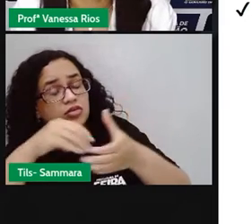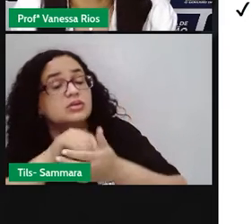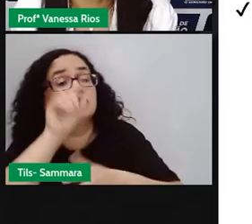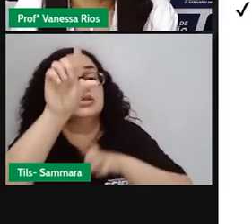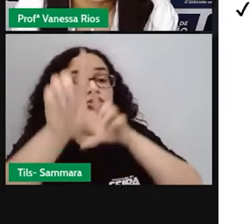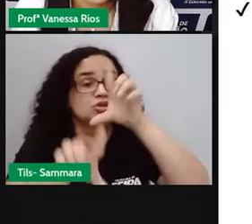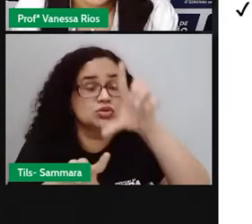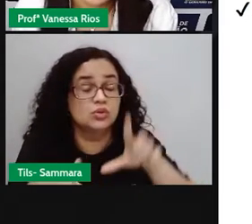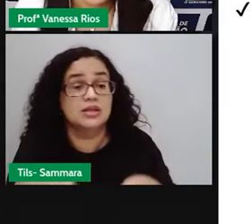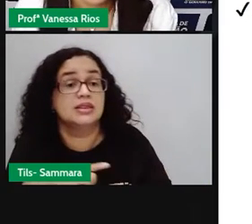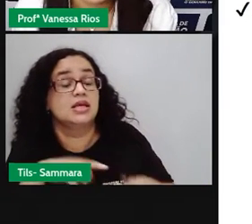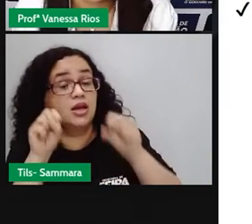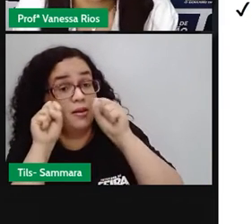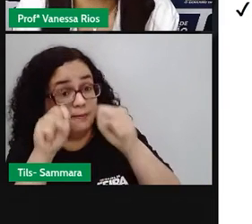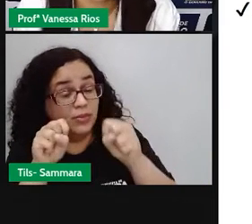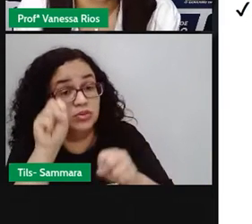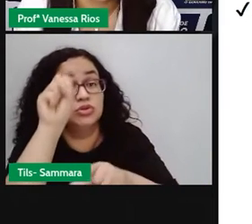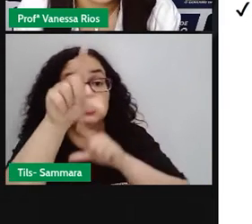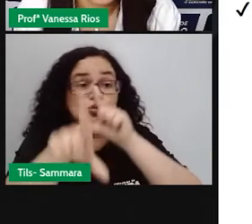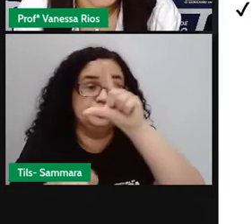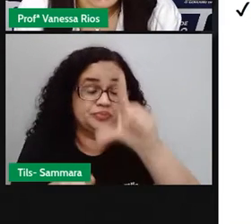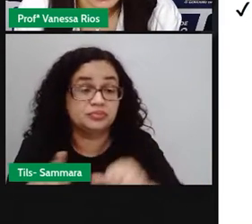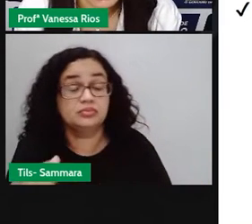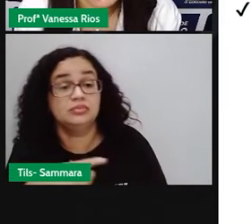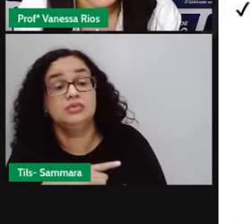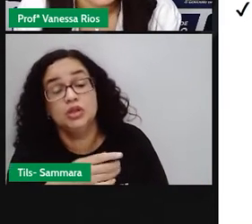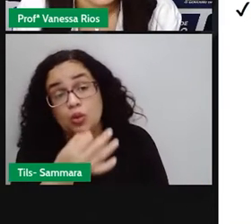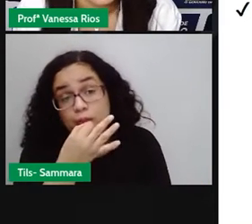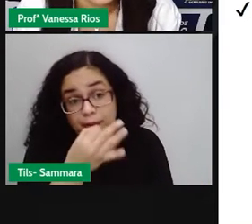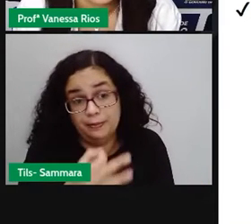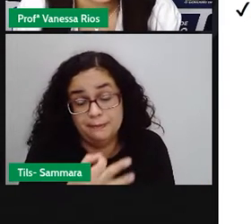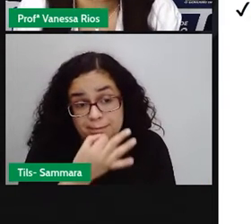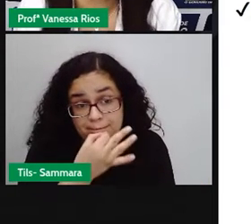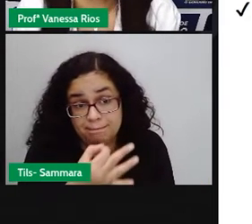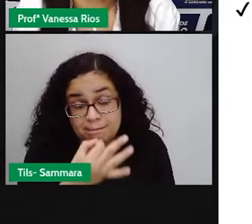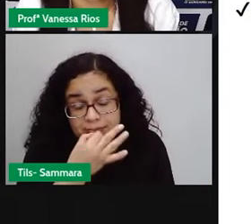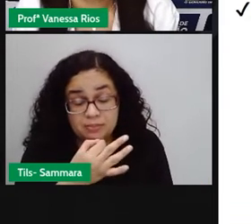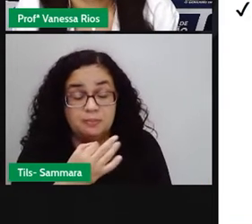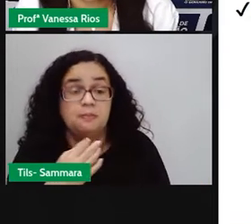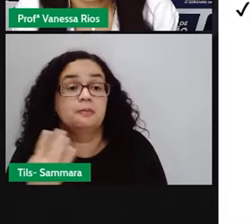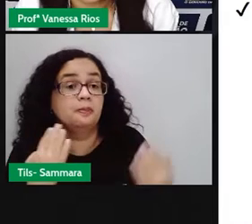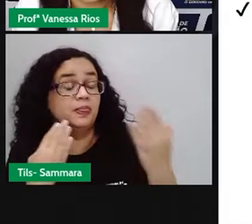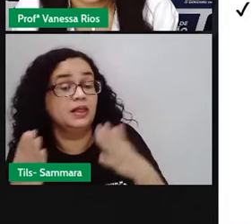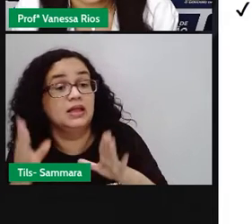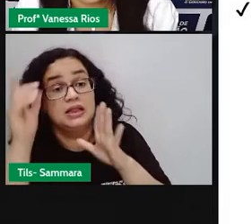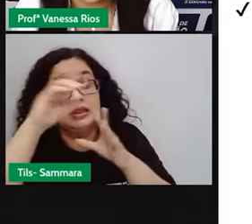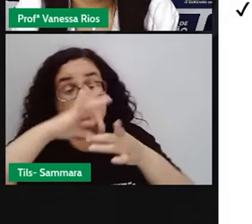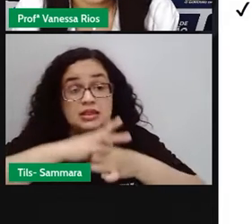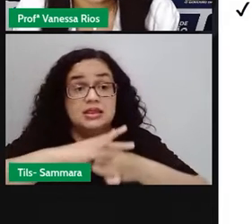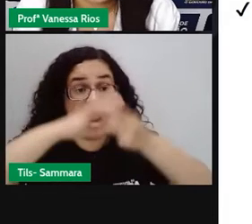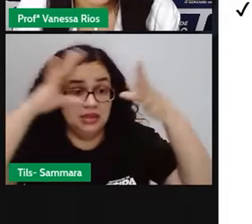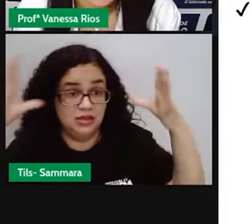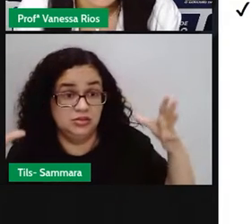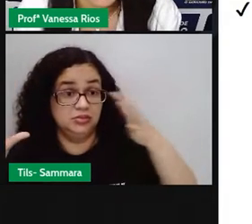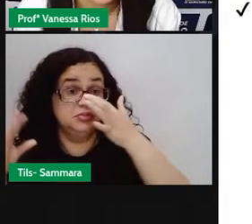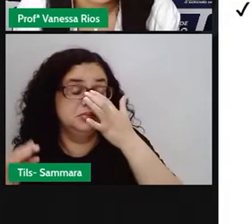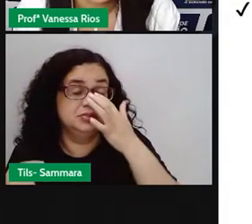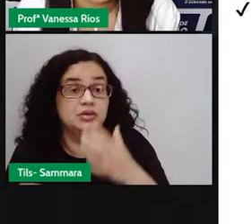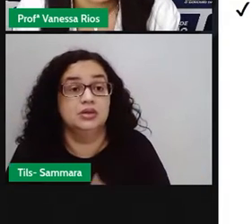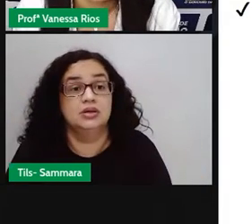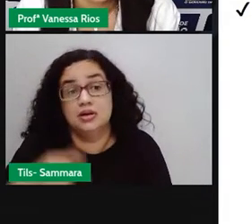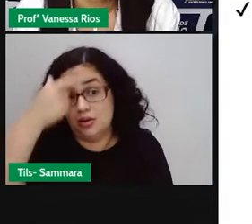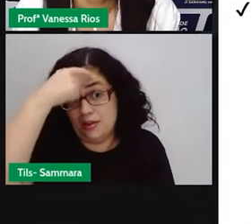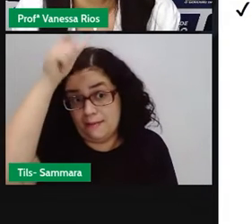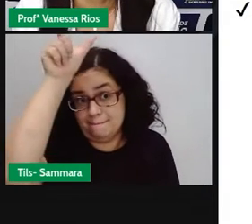ter o poder de escolha e de ter opiniões aí relacionadas aí à democracia é um ato de